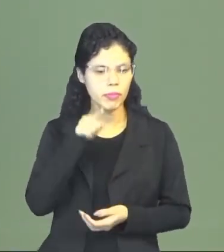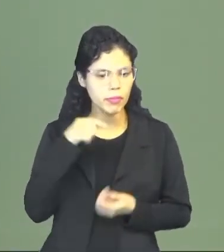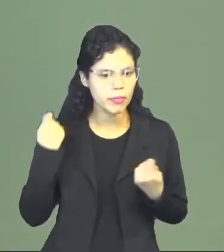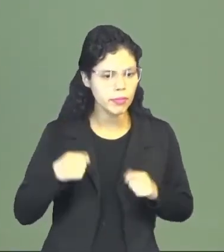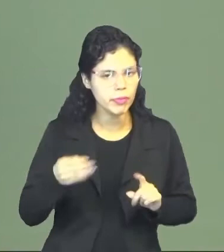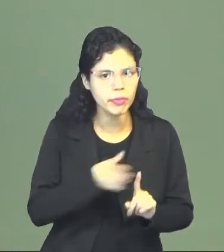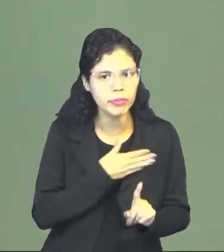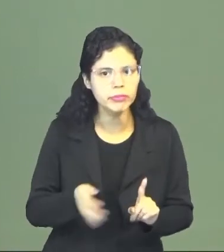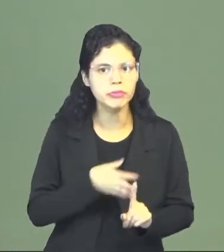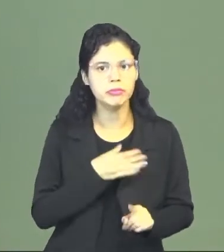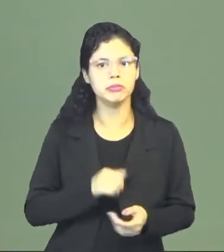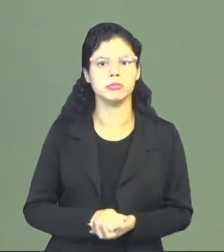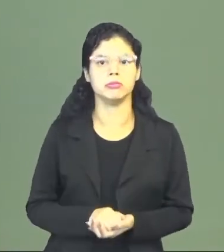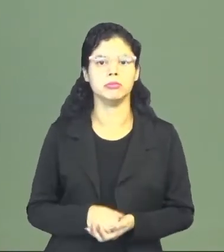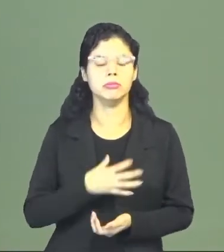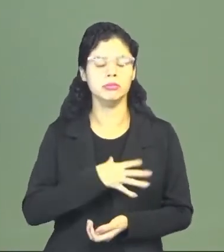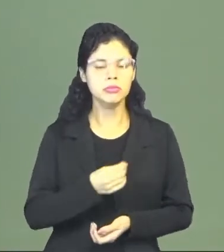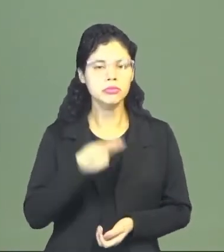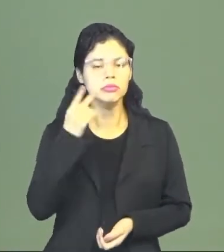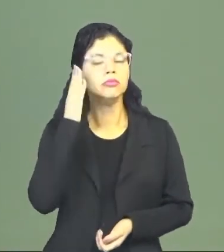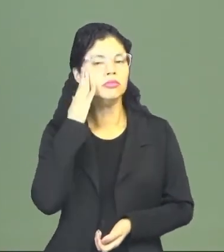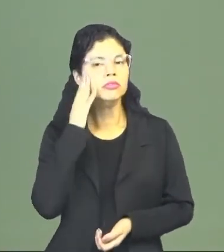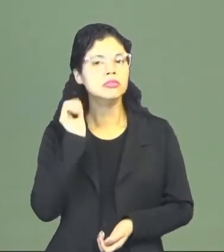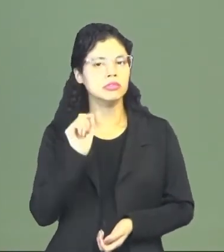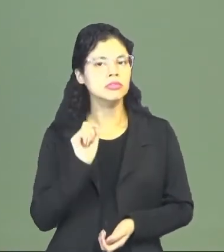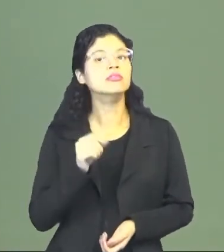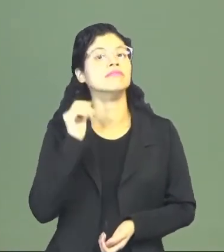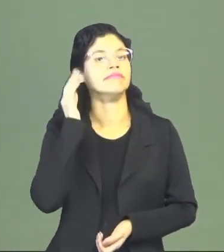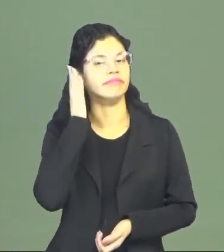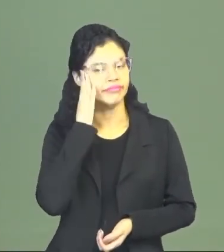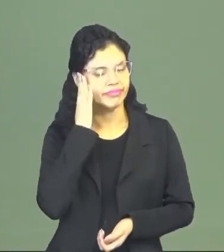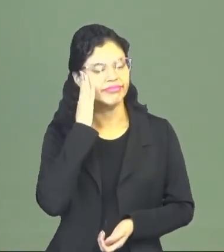uma surra. E o filho, o que o filho entende?